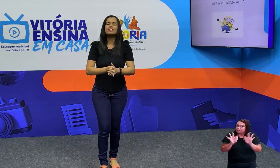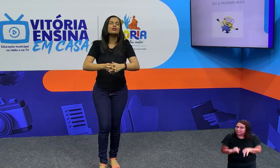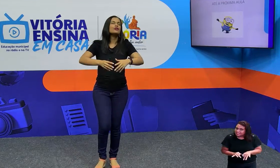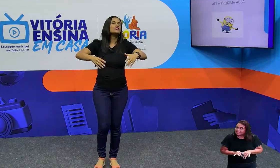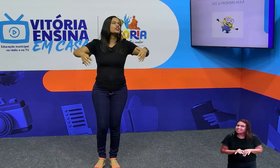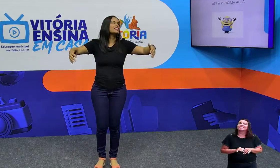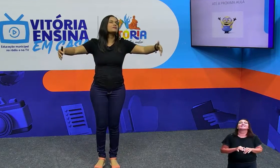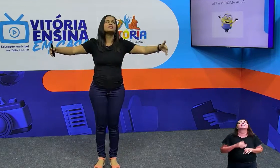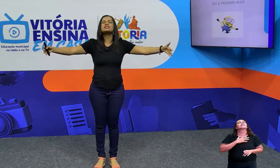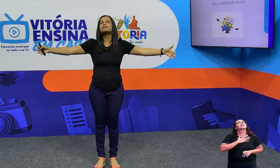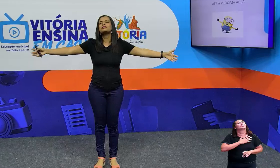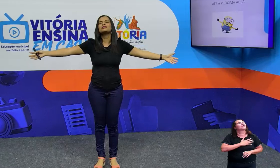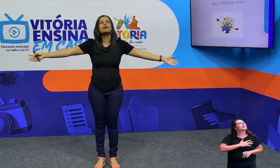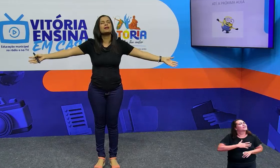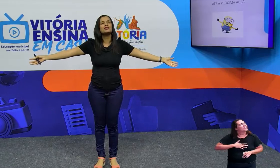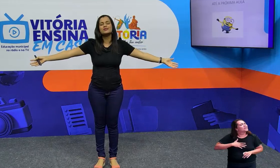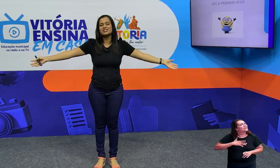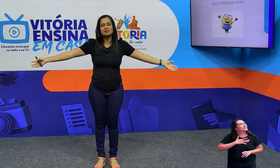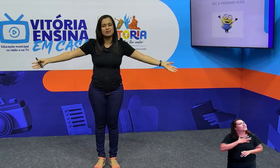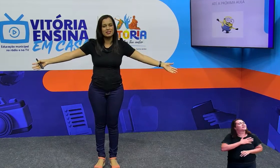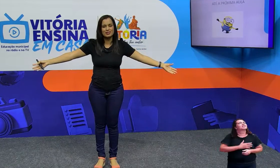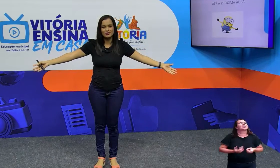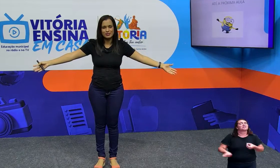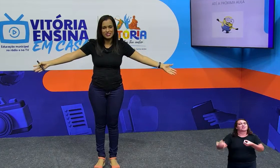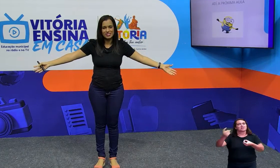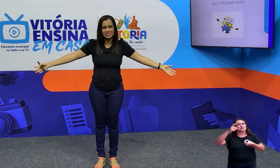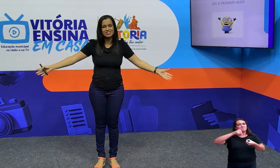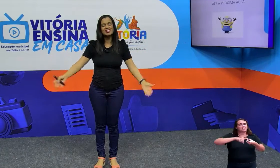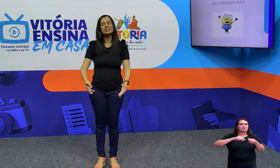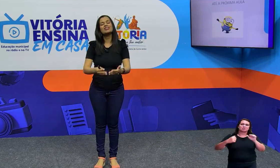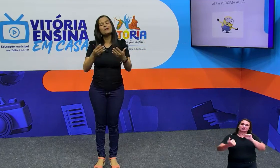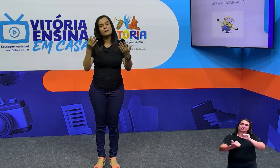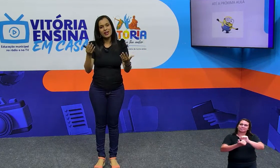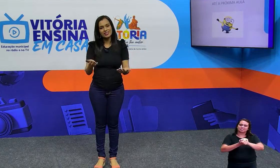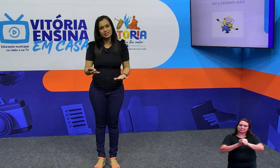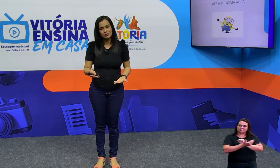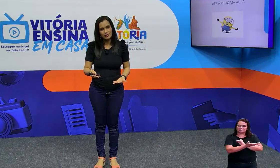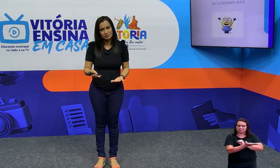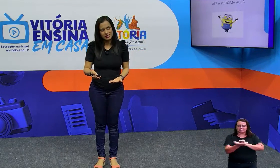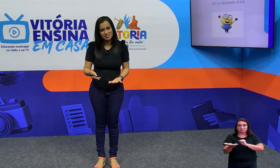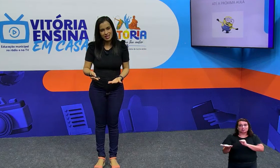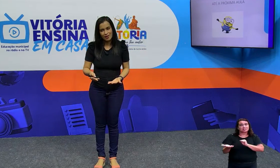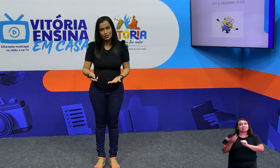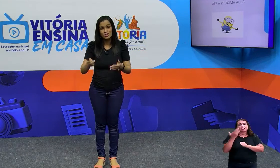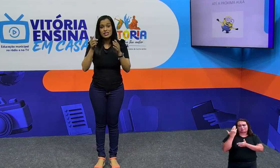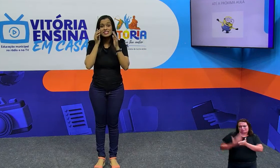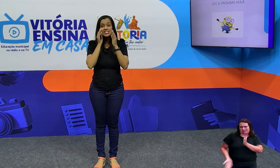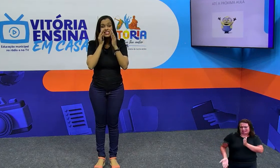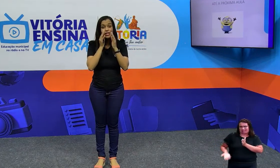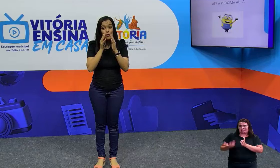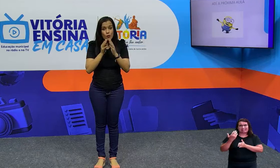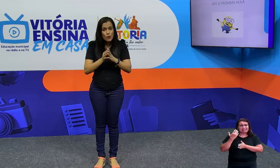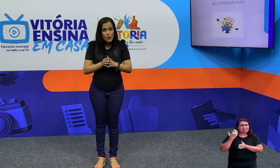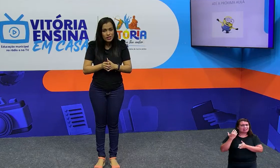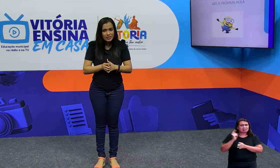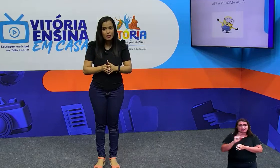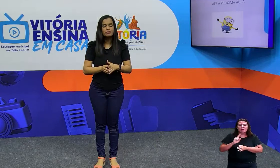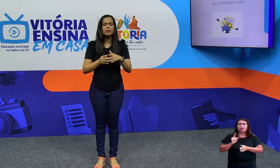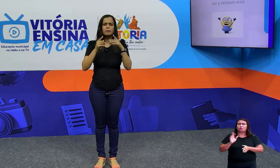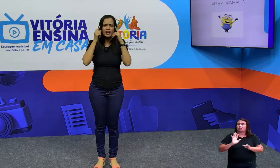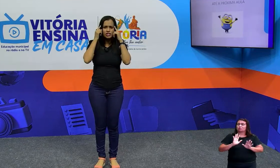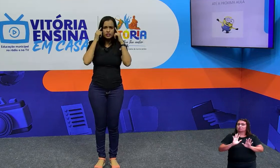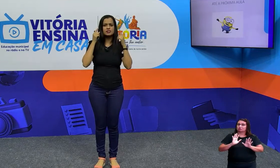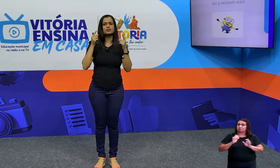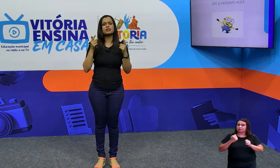bom? Gostei imensamente de estar mais uma semana aqui com vocês. Não perde as próximas aulas, se